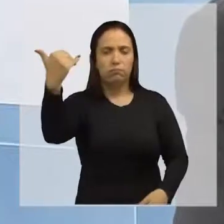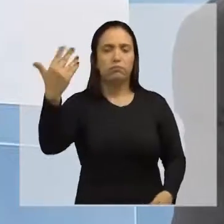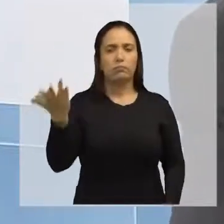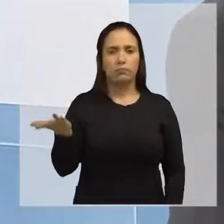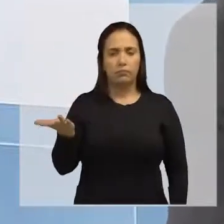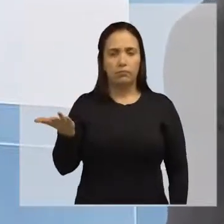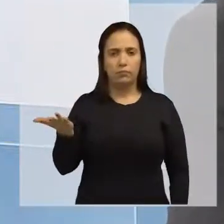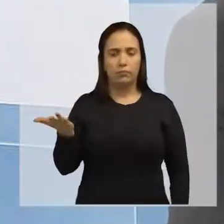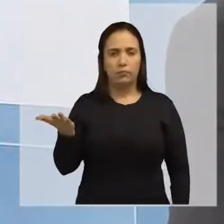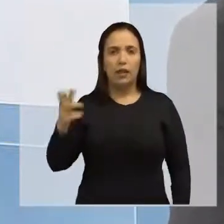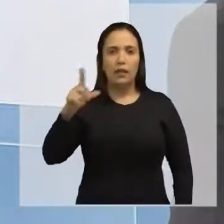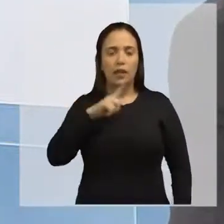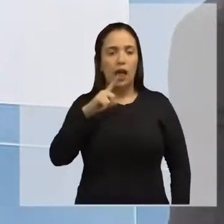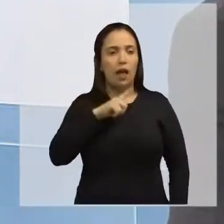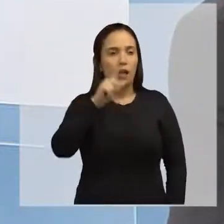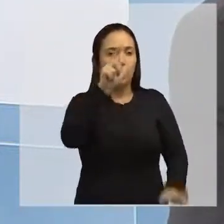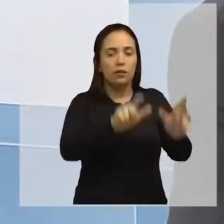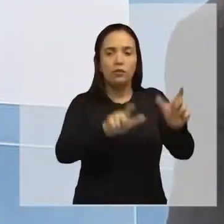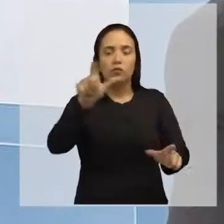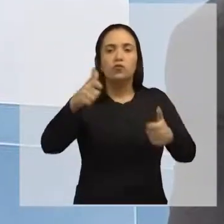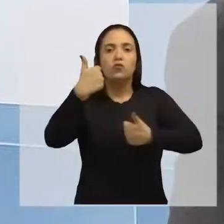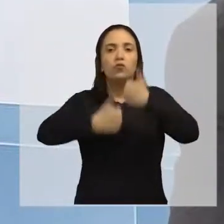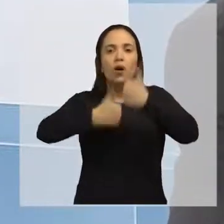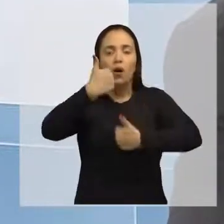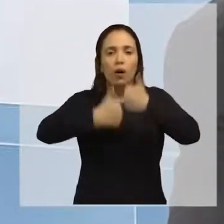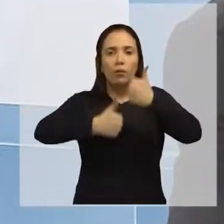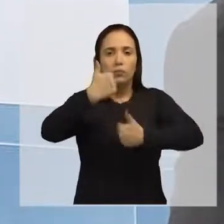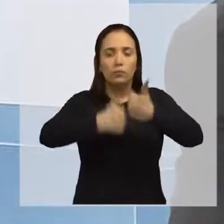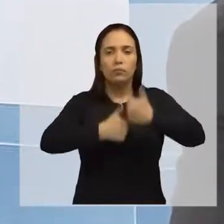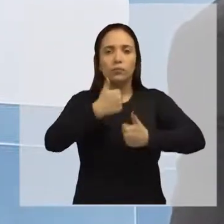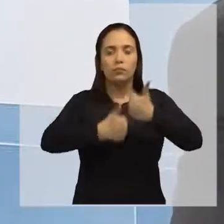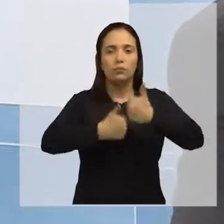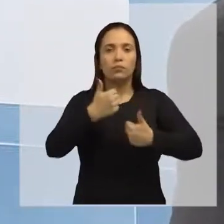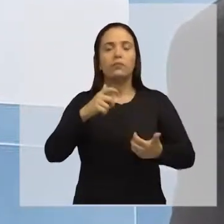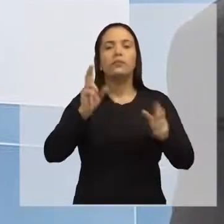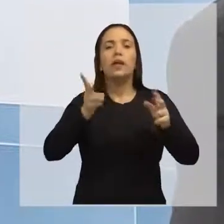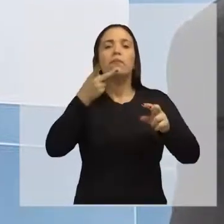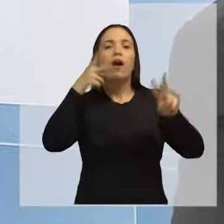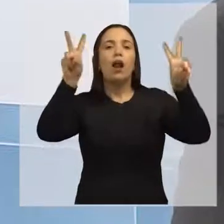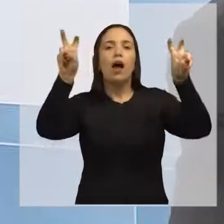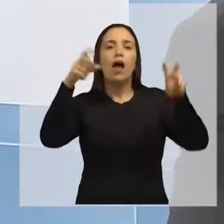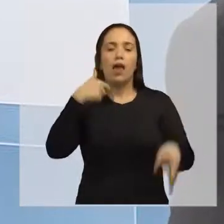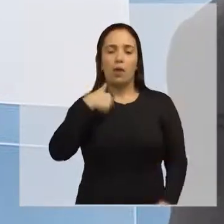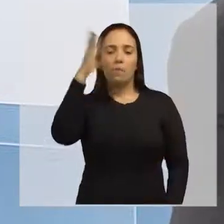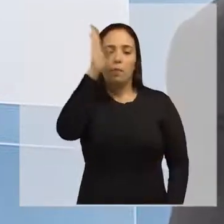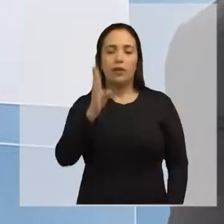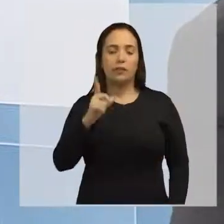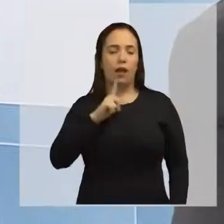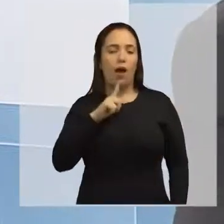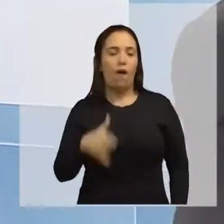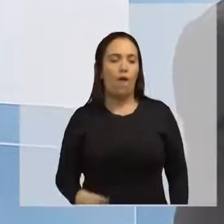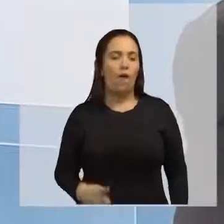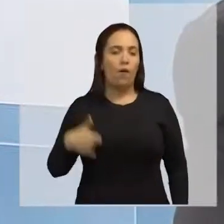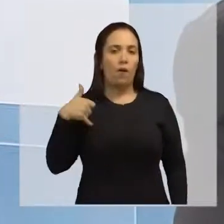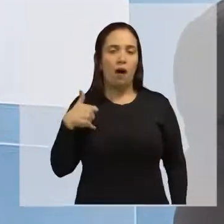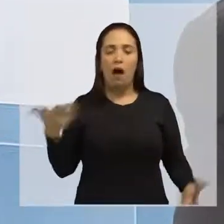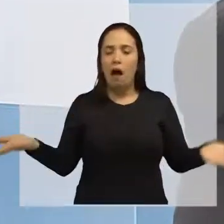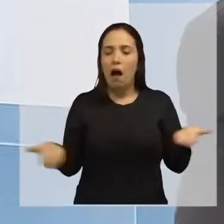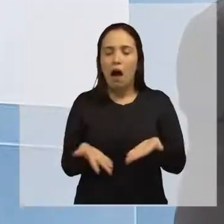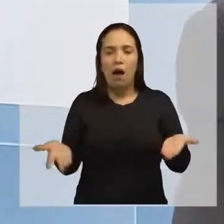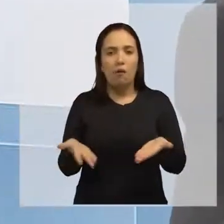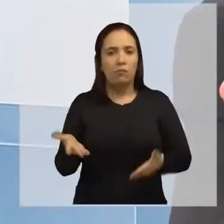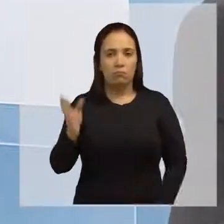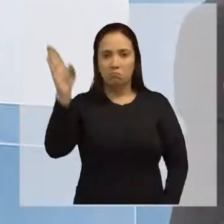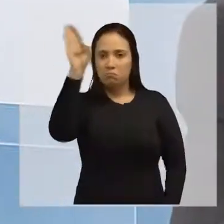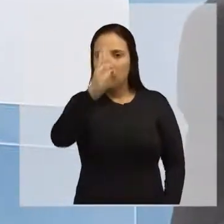Aquele célebre jargão, eu sou brasileiro com muito orgulho, com muito amor. Parece que o brasileiro não tem mais. Não